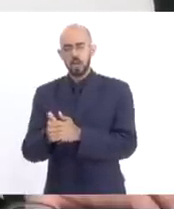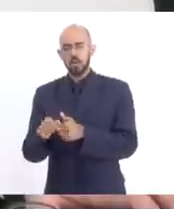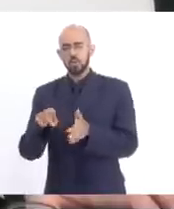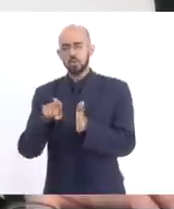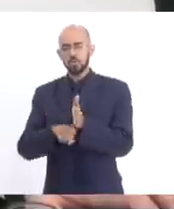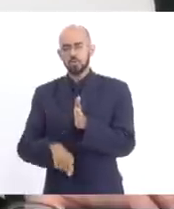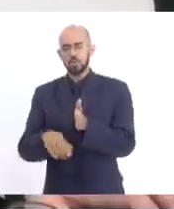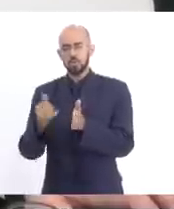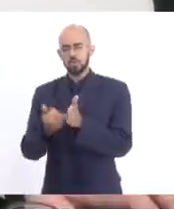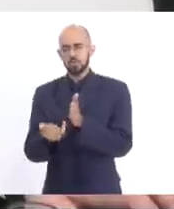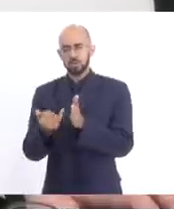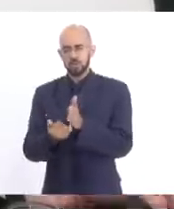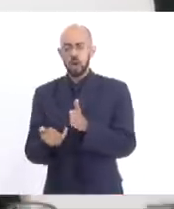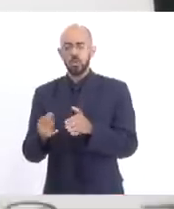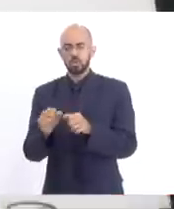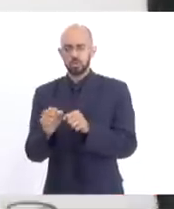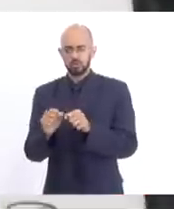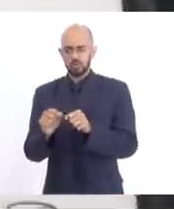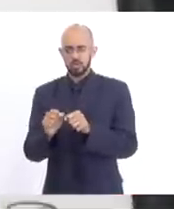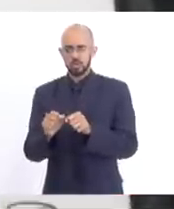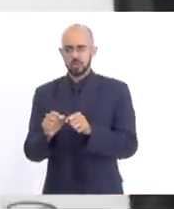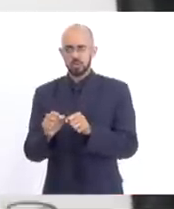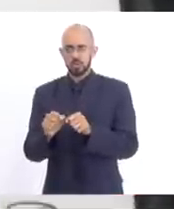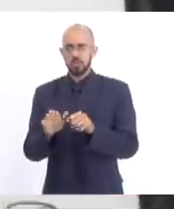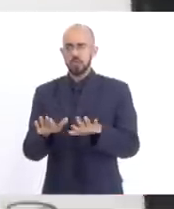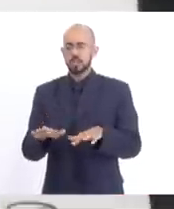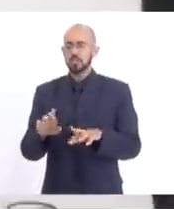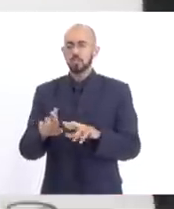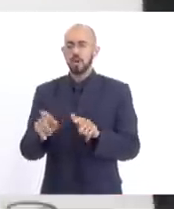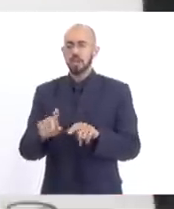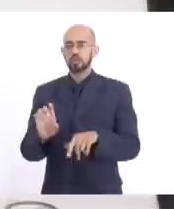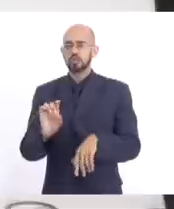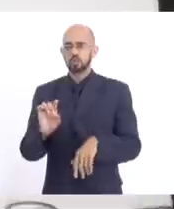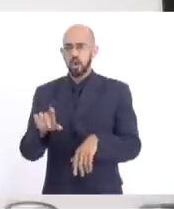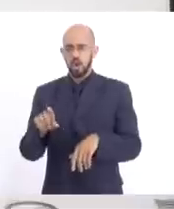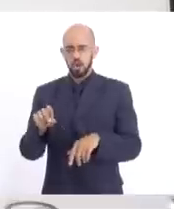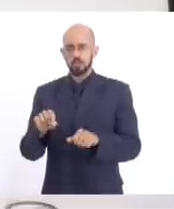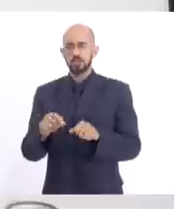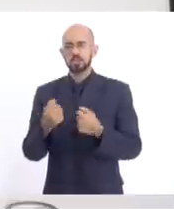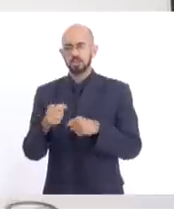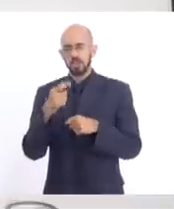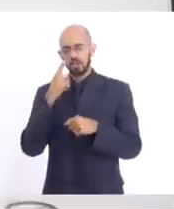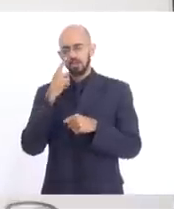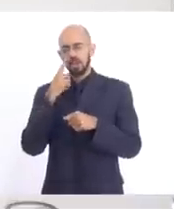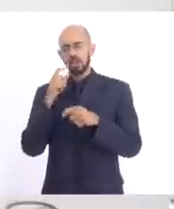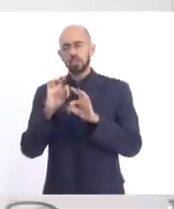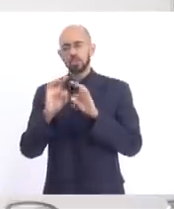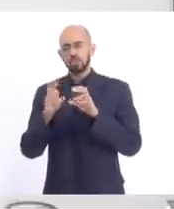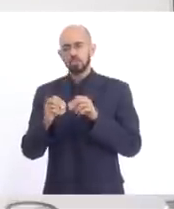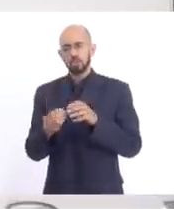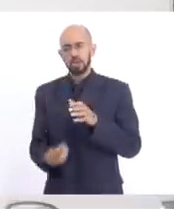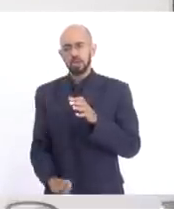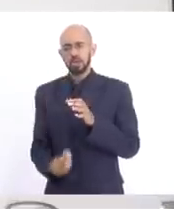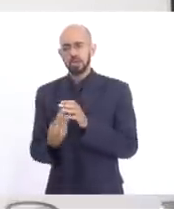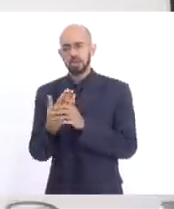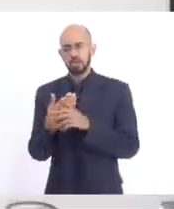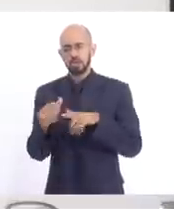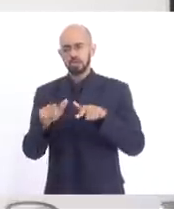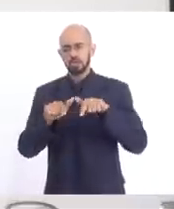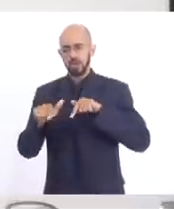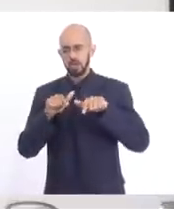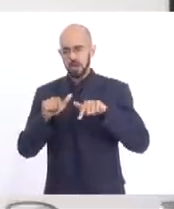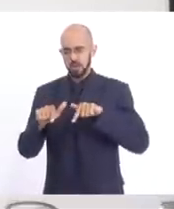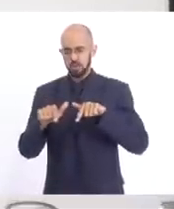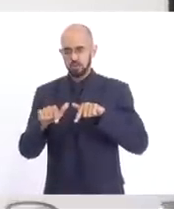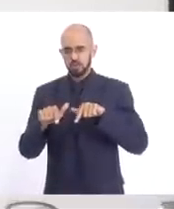incentivos, não basta apenas ver a questão da renúncia fiscal, mas também o que ele gera de empregos quando você faz esse tipo de coisa